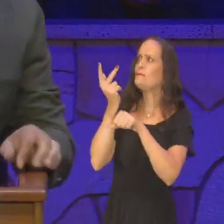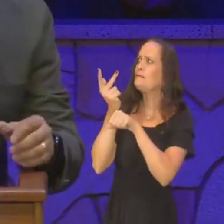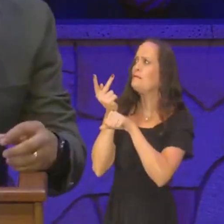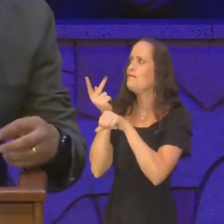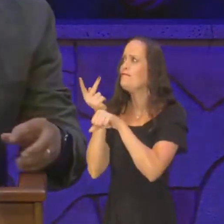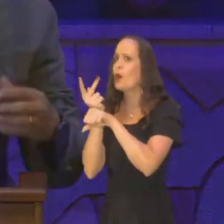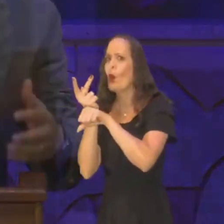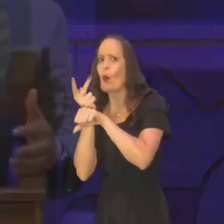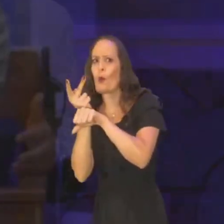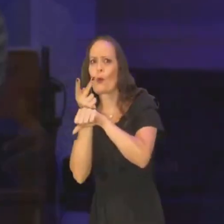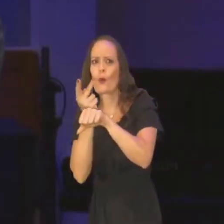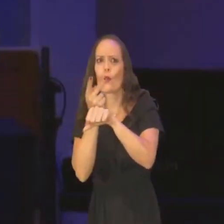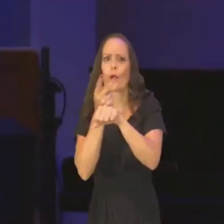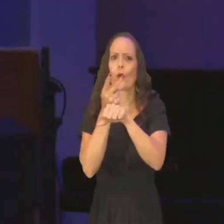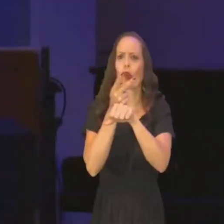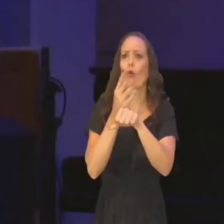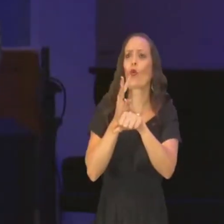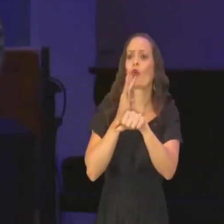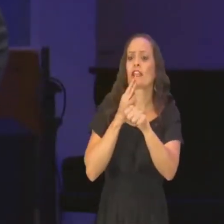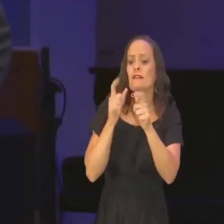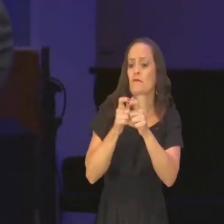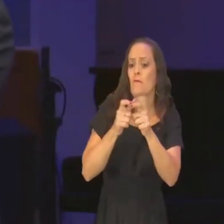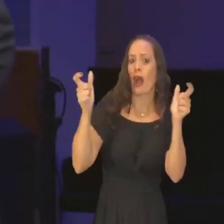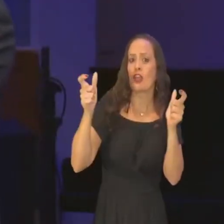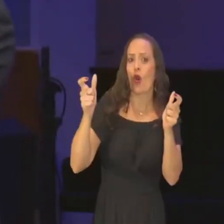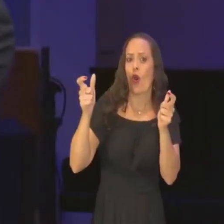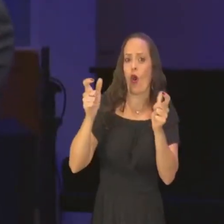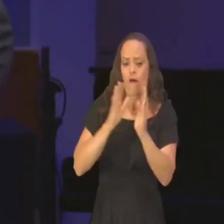um maior conhecimento da Escritura.